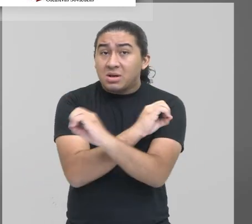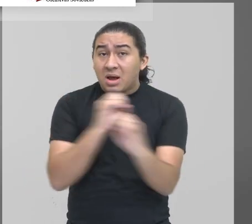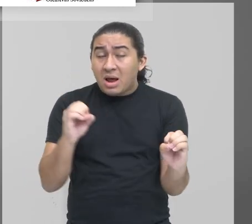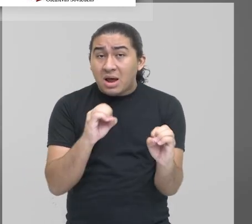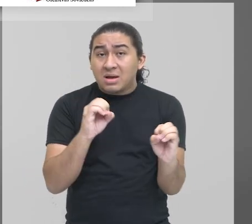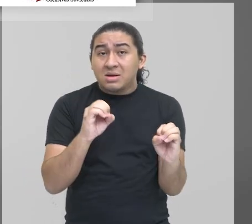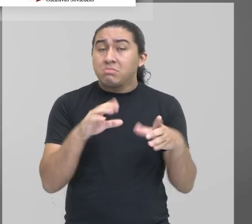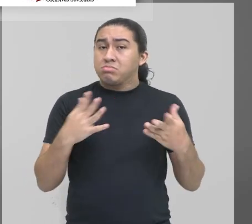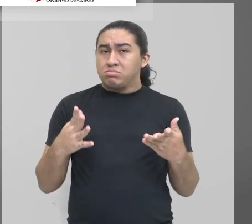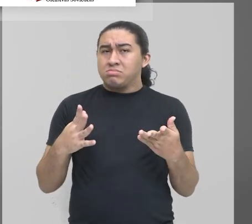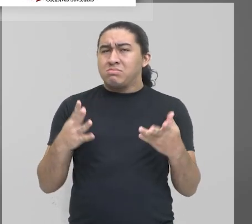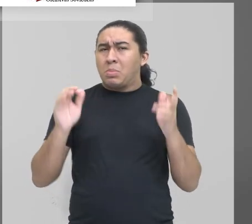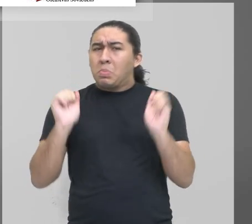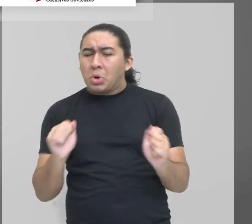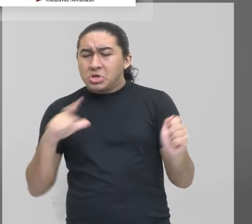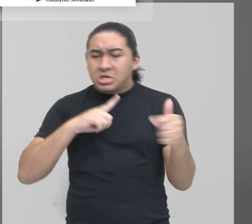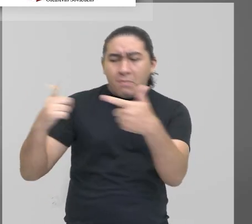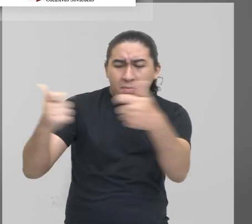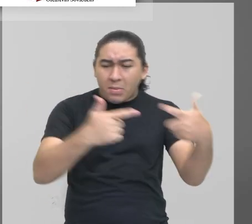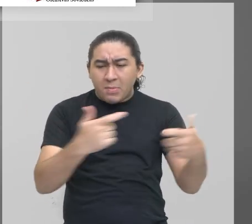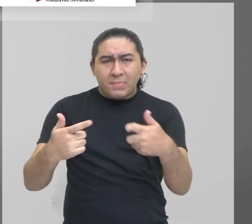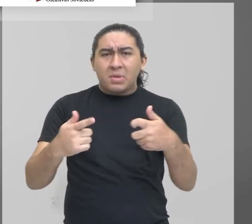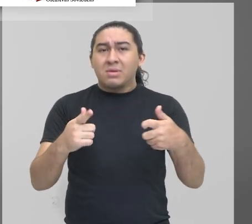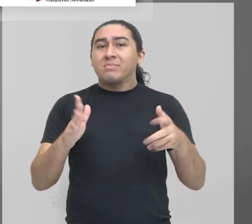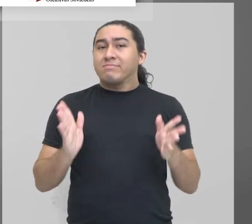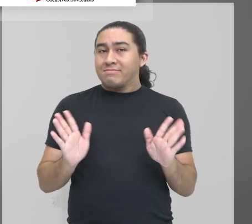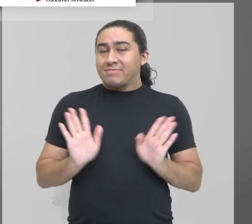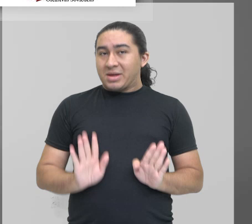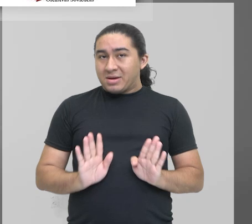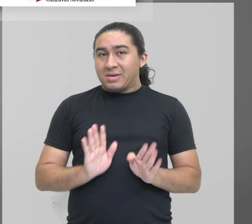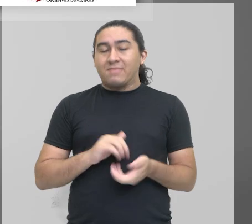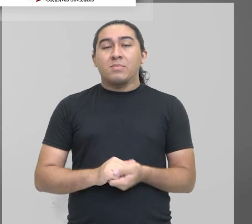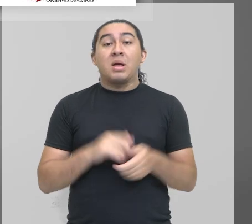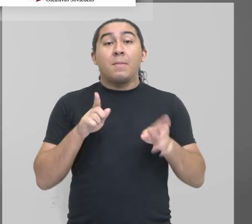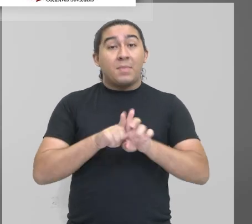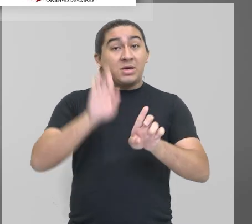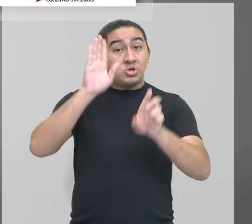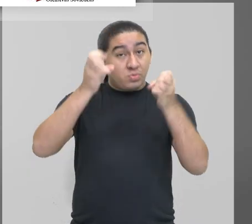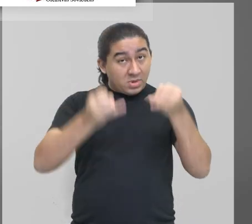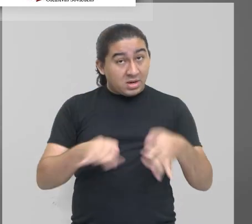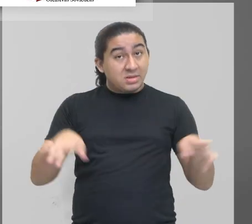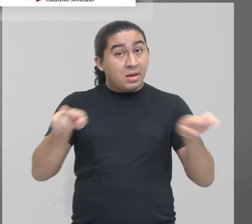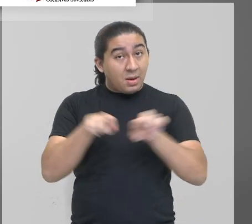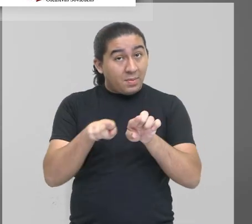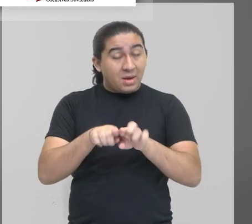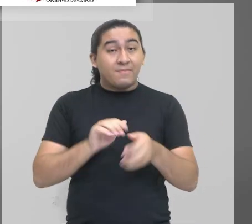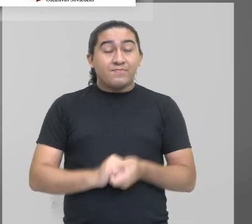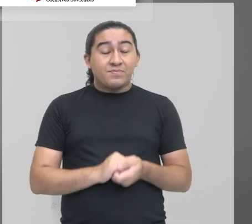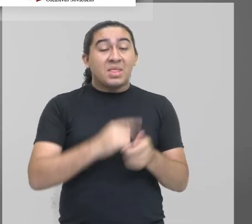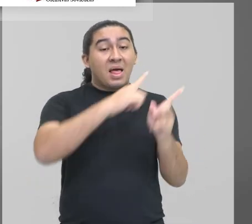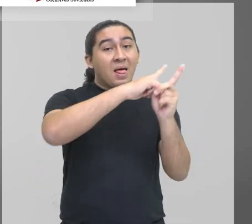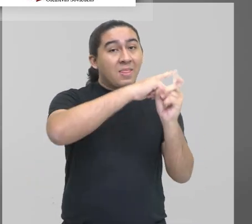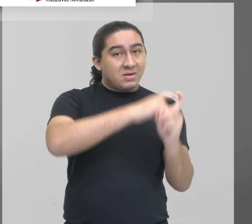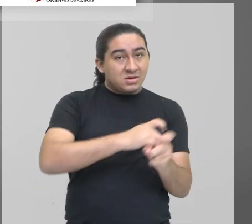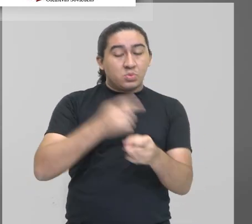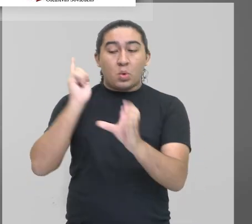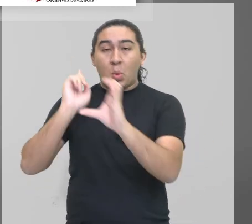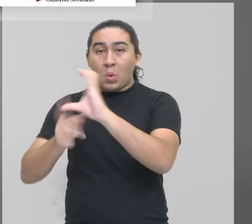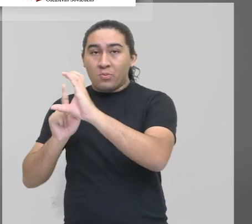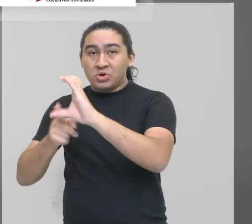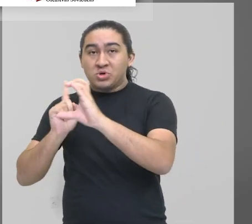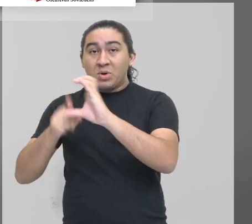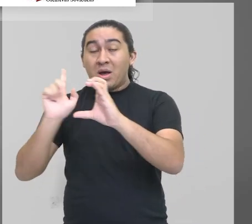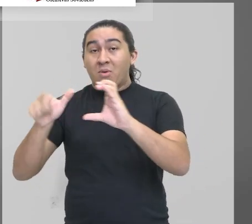não deveriam estar lutando um contra o outro. Não é verdade, gente? Mas como eu falei para vocês, nazismo e comunismo são